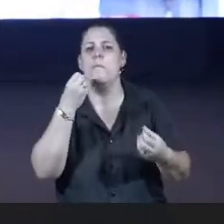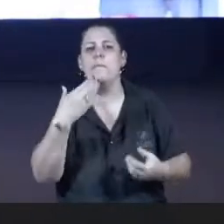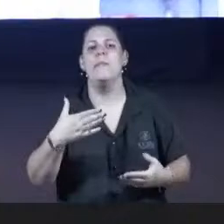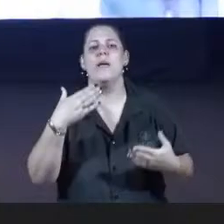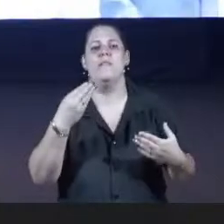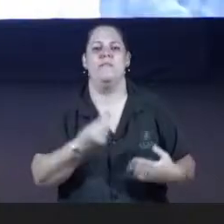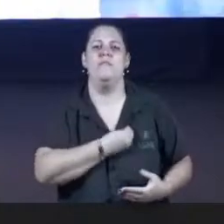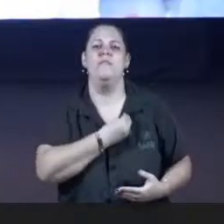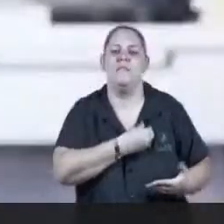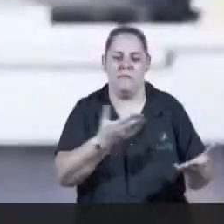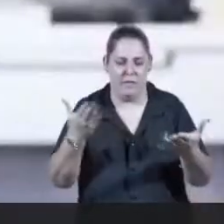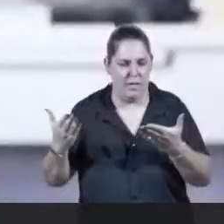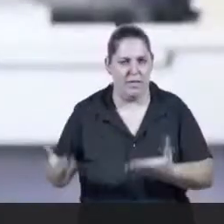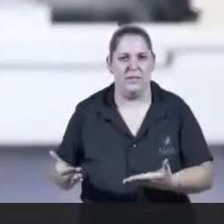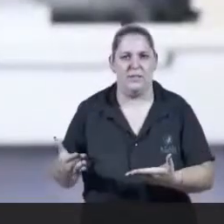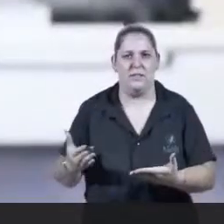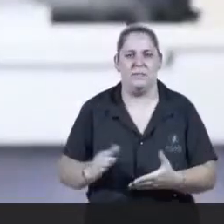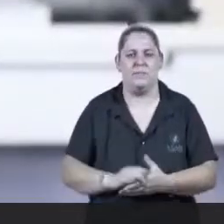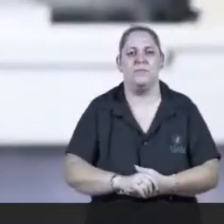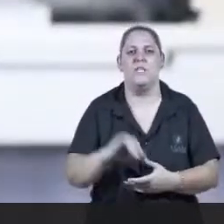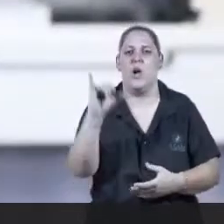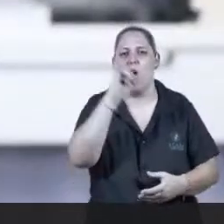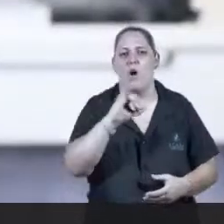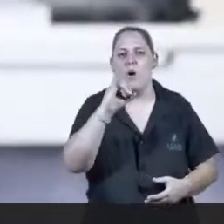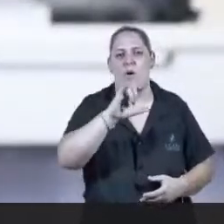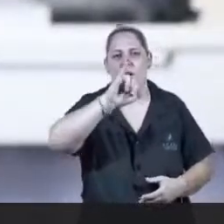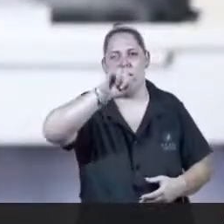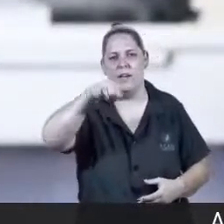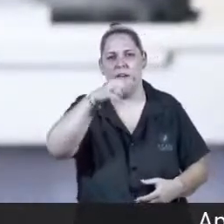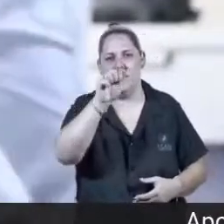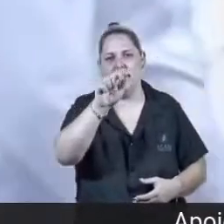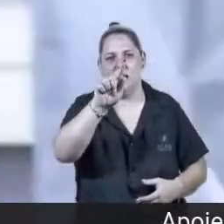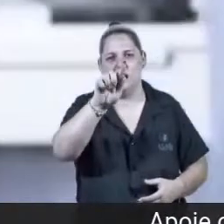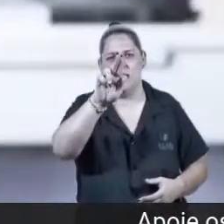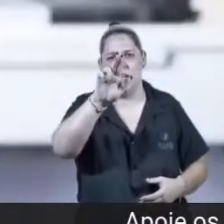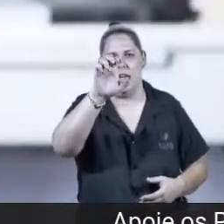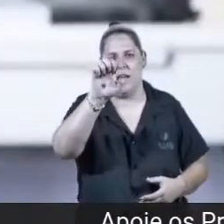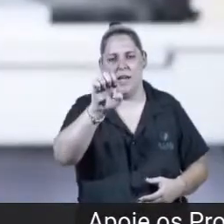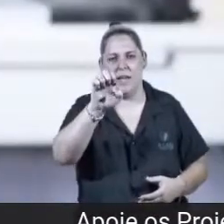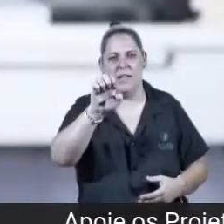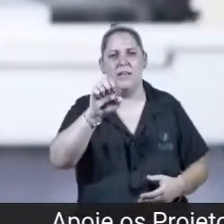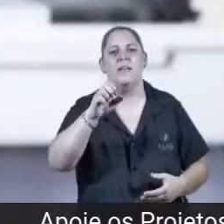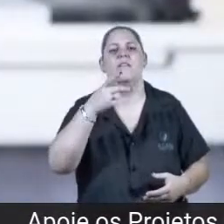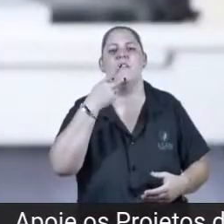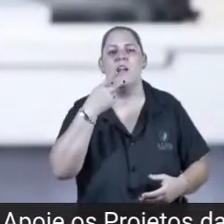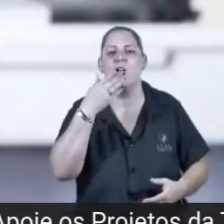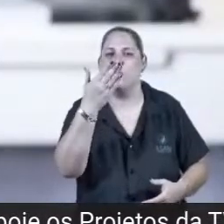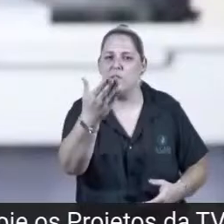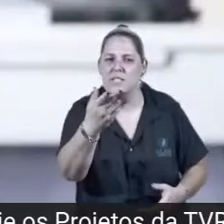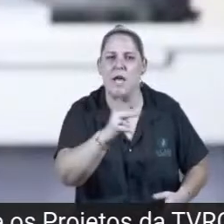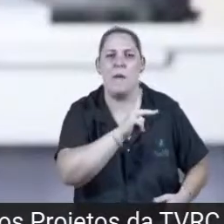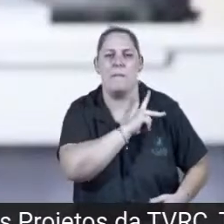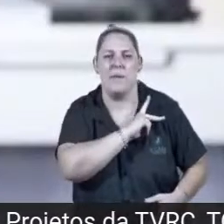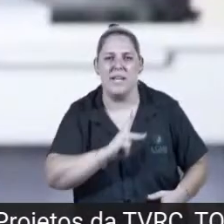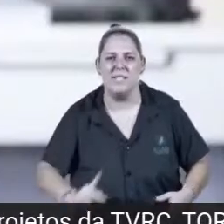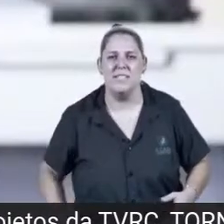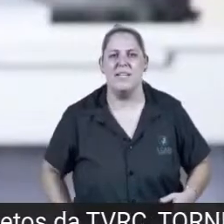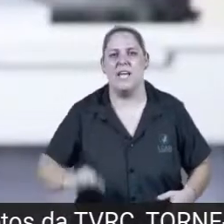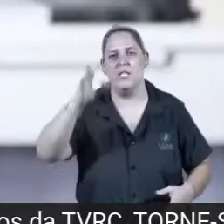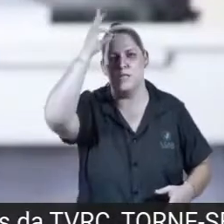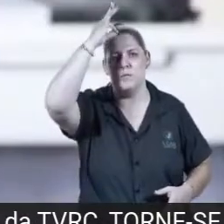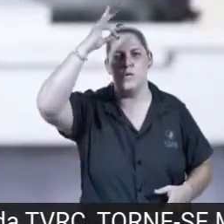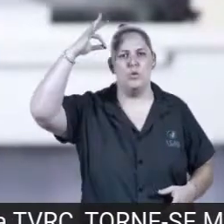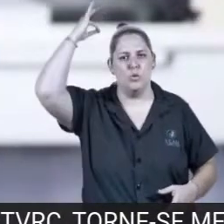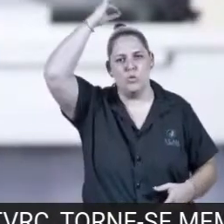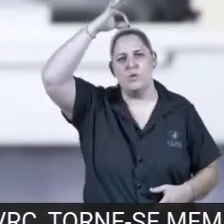presidenta. Ei, Jaque, boa noite. Cumprimentando você, nossa presidenta aí do Espírito Santo, do nosso diretório